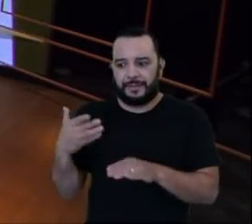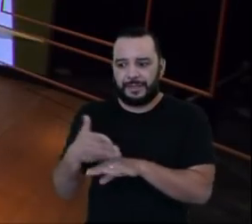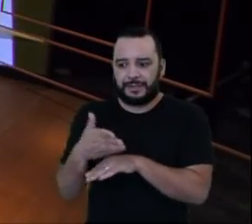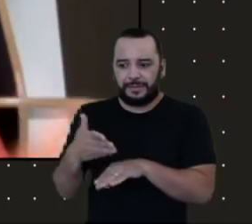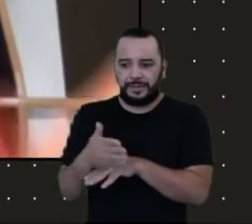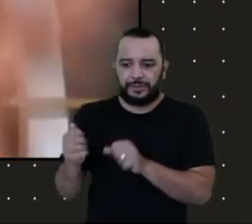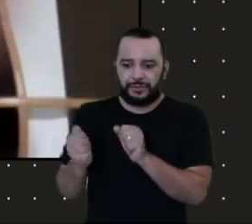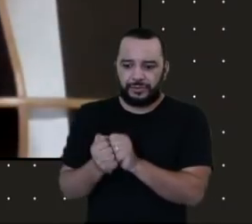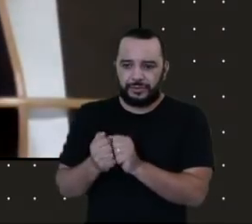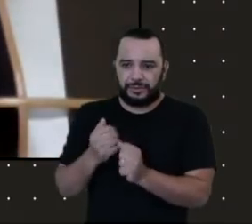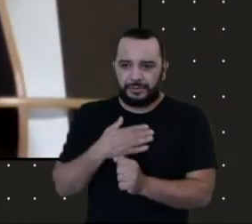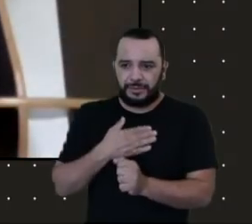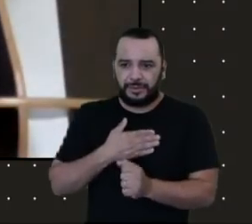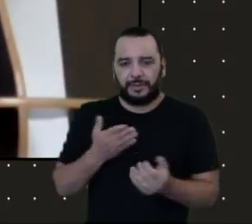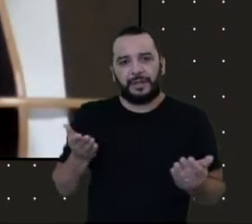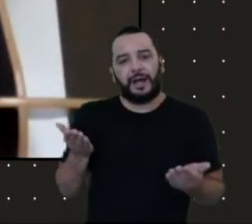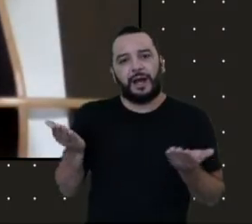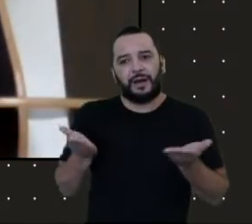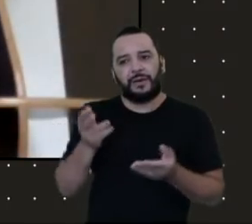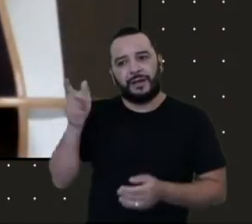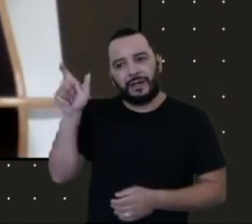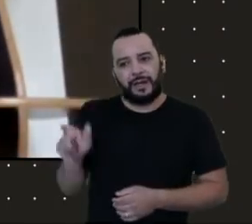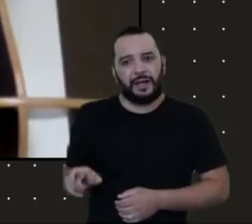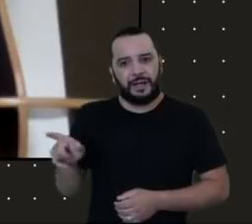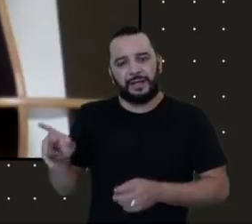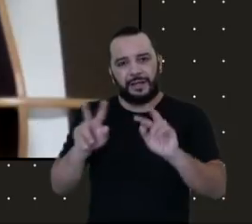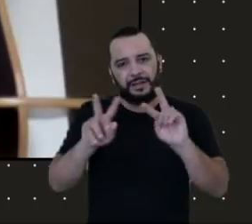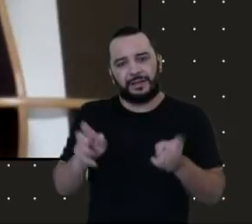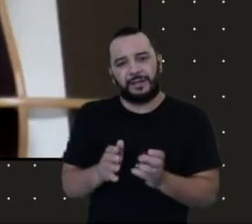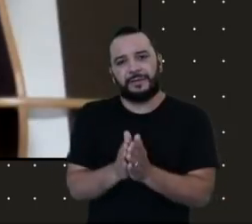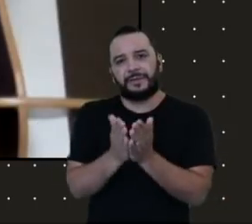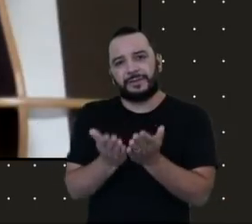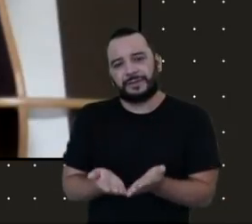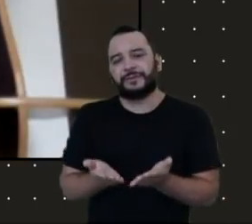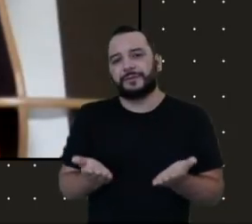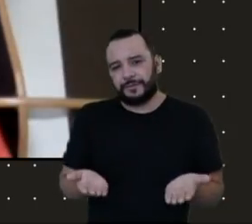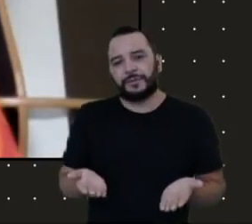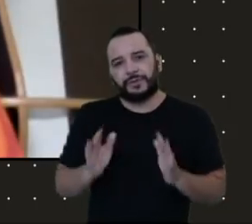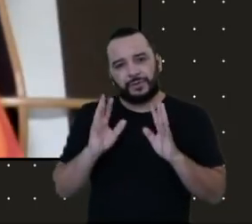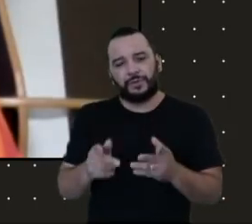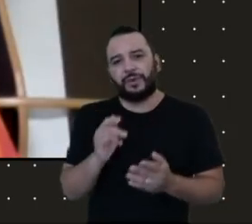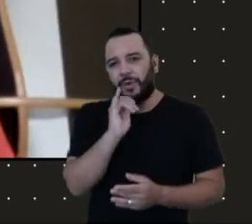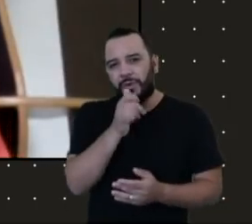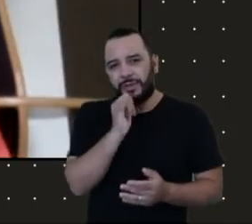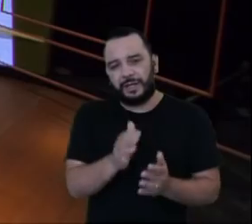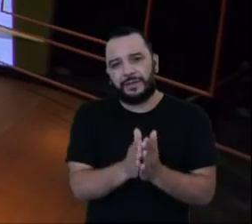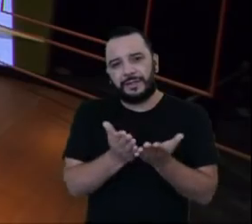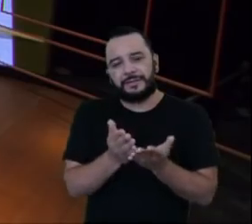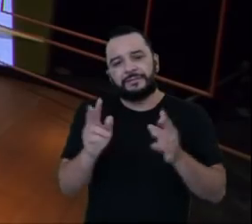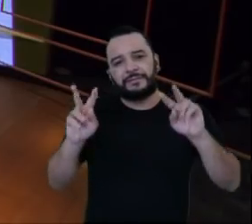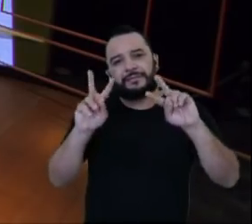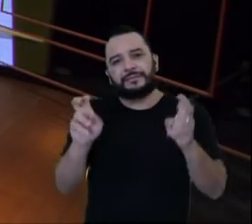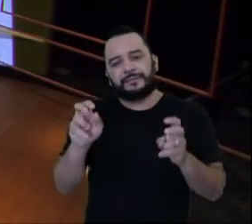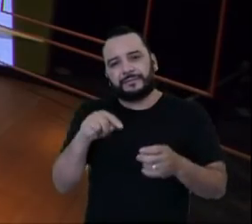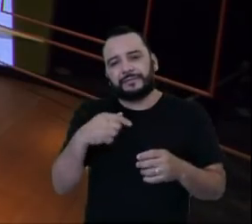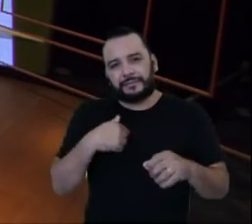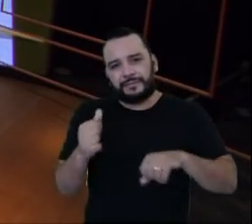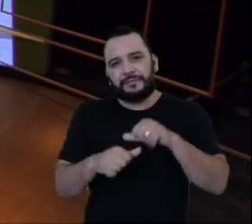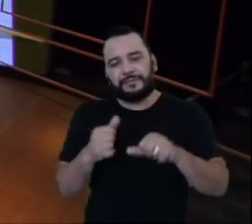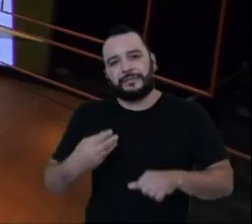arte e tal. Eu fui conduzindo a história assim, e ela dando as opiniões dela, como é que a gente começou. Claro que tem algumas coisas biográficas, não é